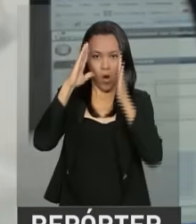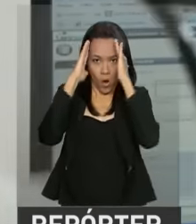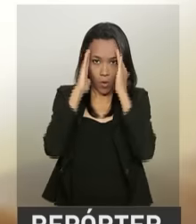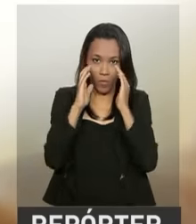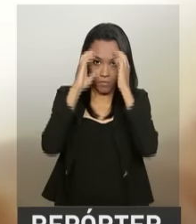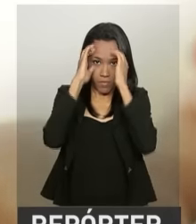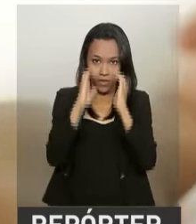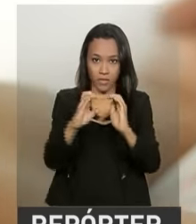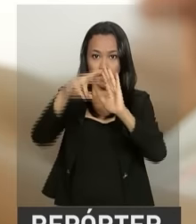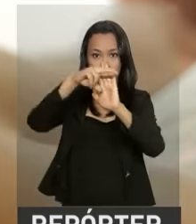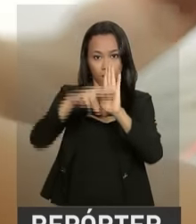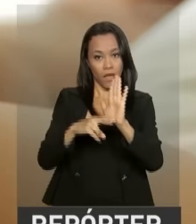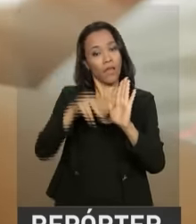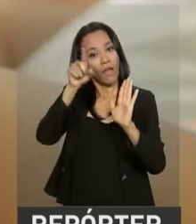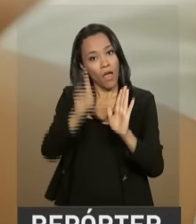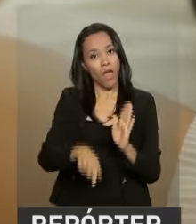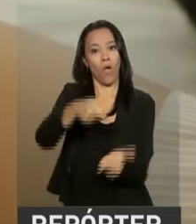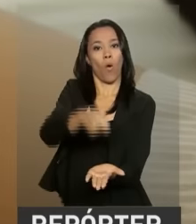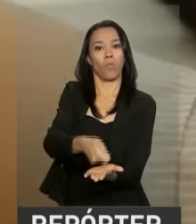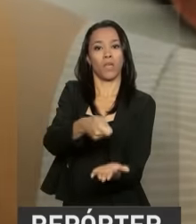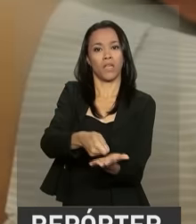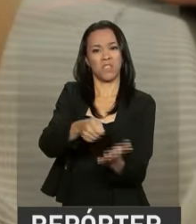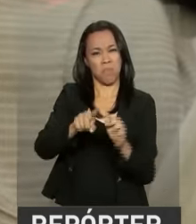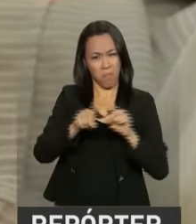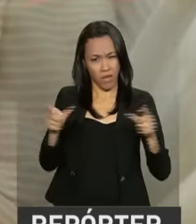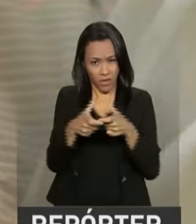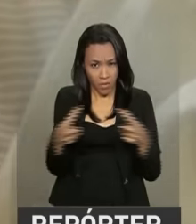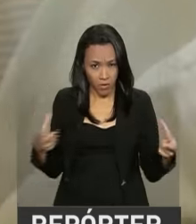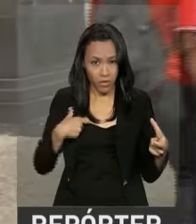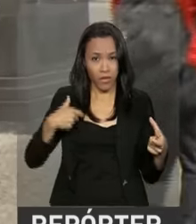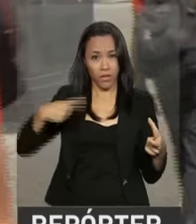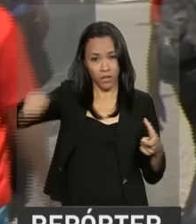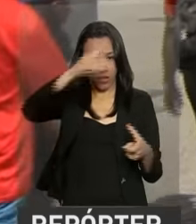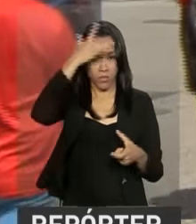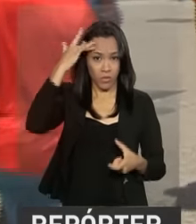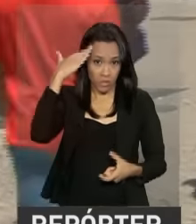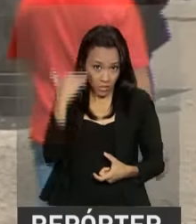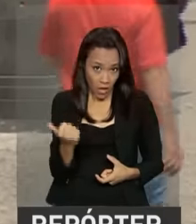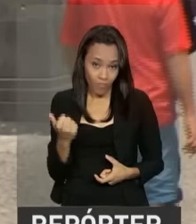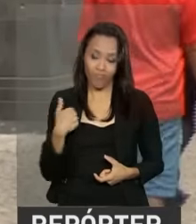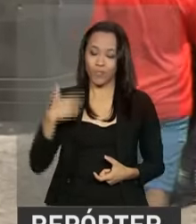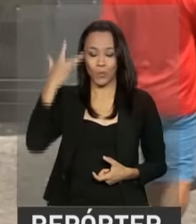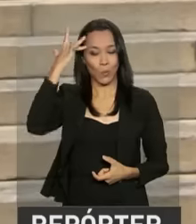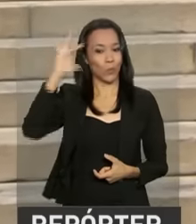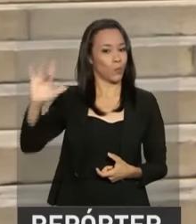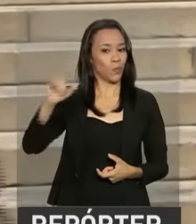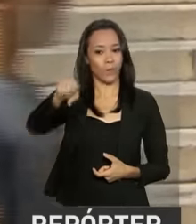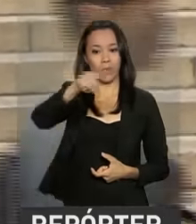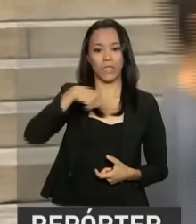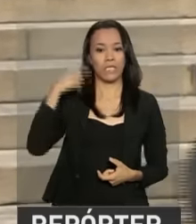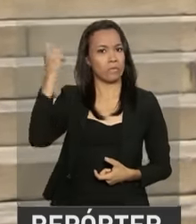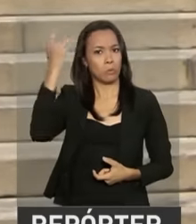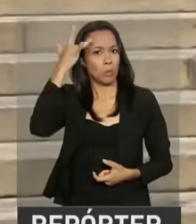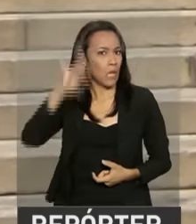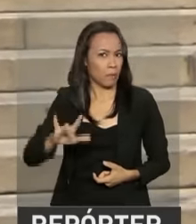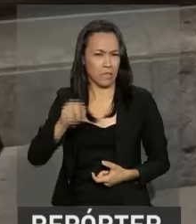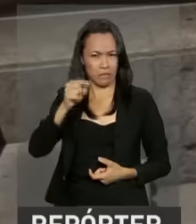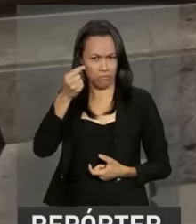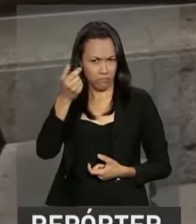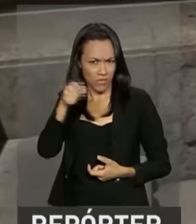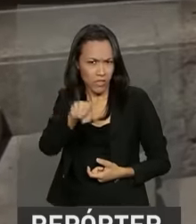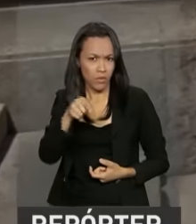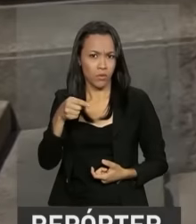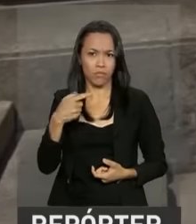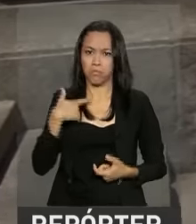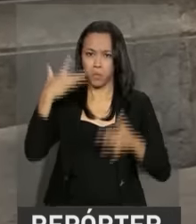obrigação dos planos de saúde Mas nem todo mundo sabe disso é sempre dificuldade para conseguir alguma coisa Não não sabia disso